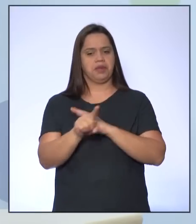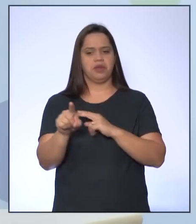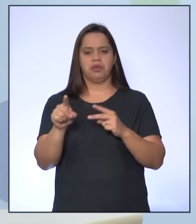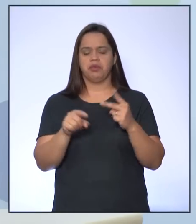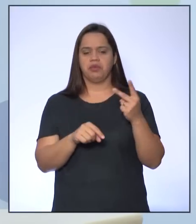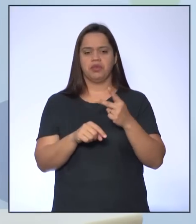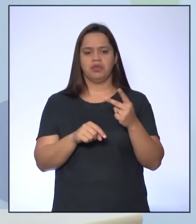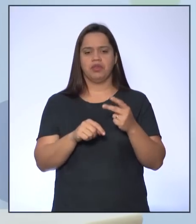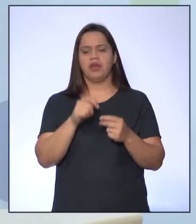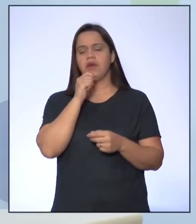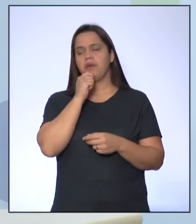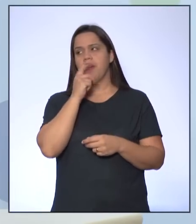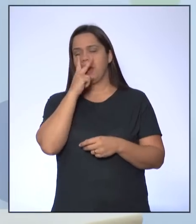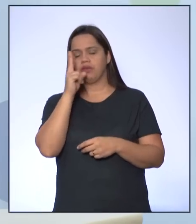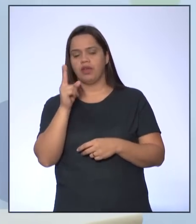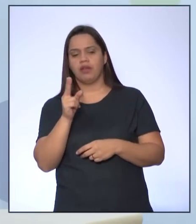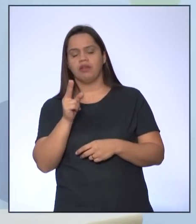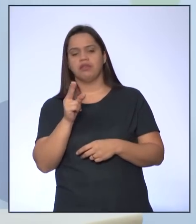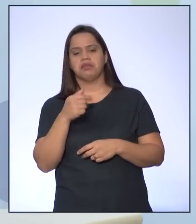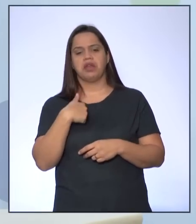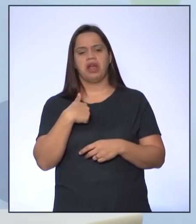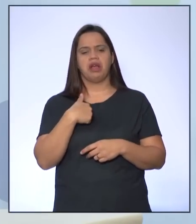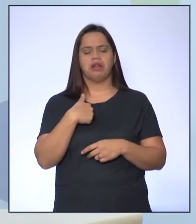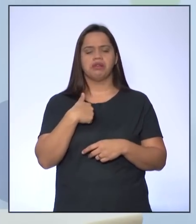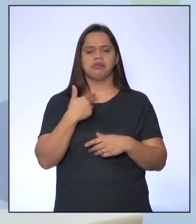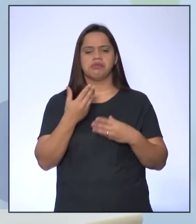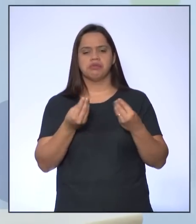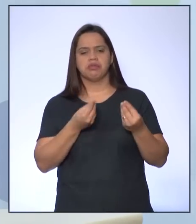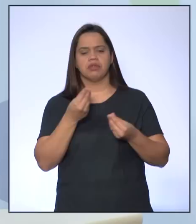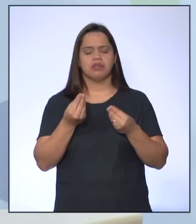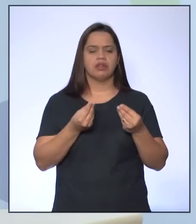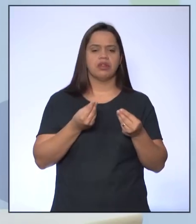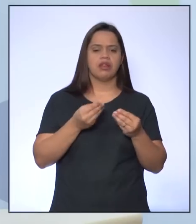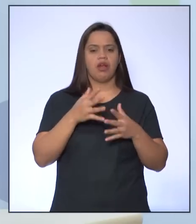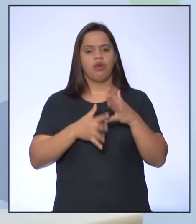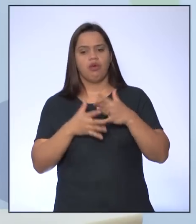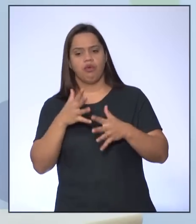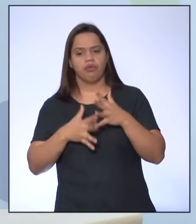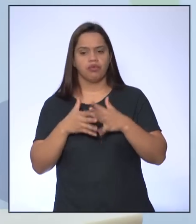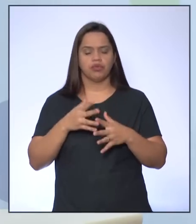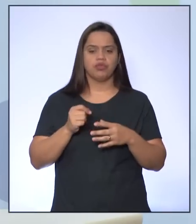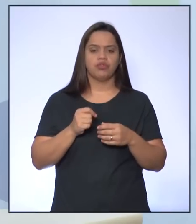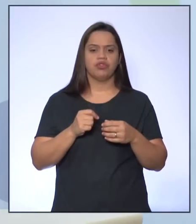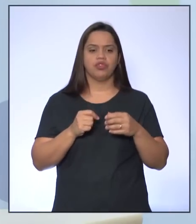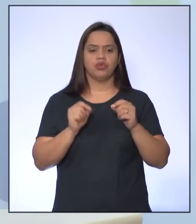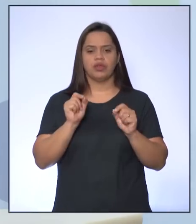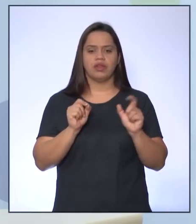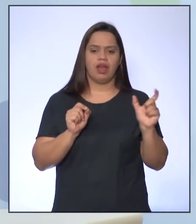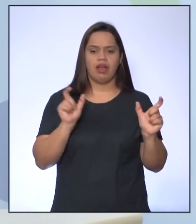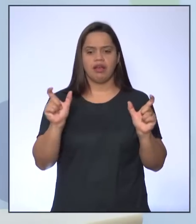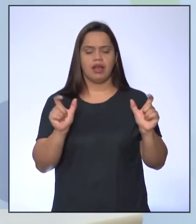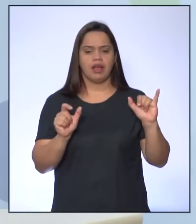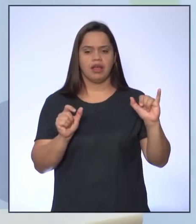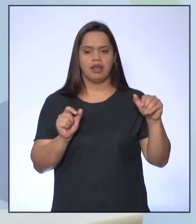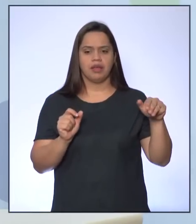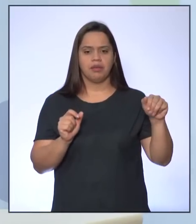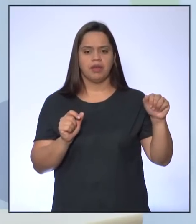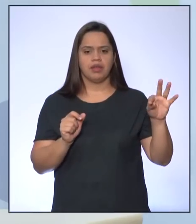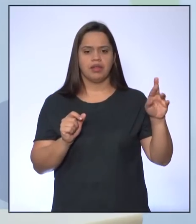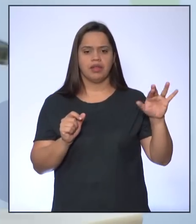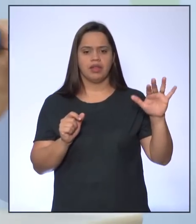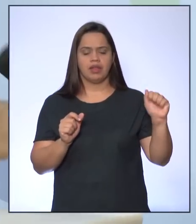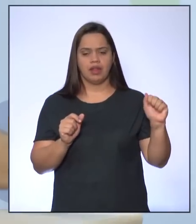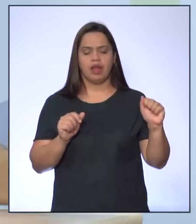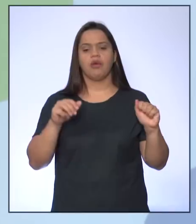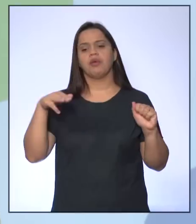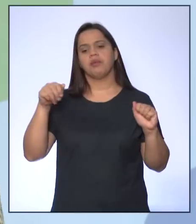Acho que o pessoal ainda está confundindo um pouquinho em relação ao que é fonte material e imaterial. Será que você podia esclarecer um pouquinho para